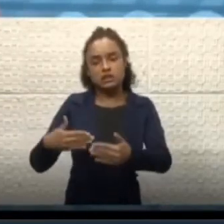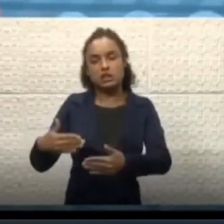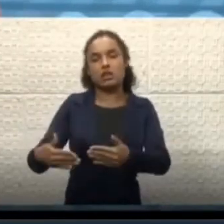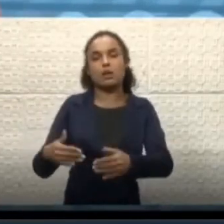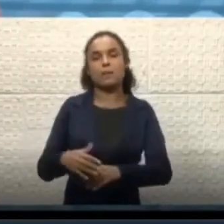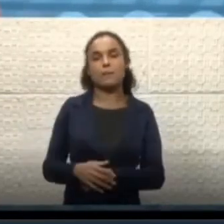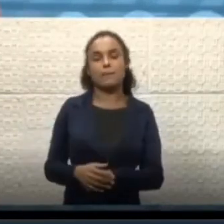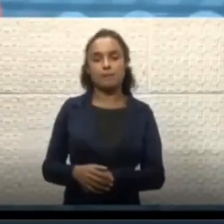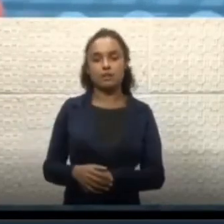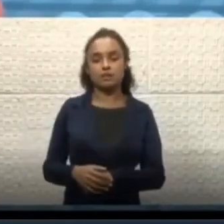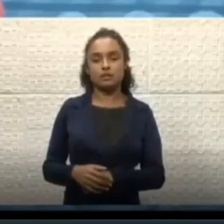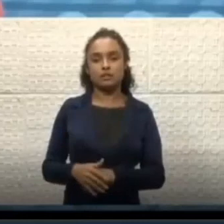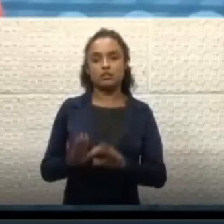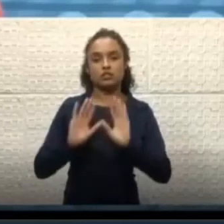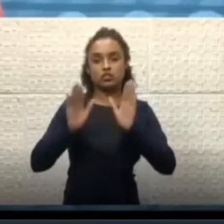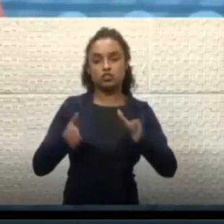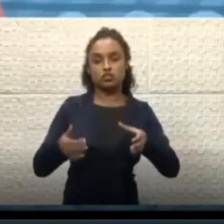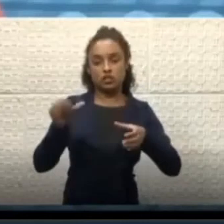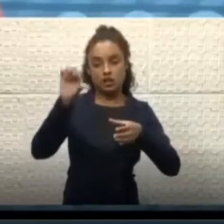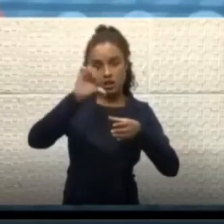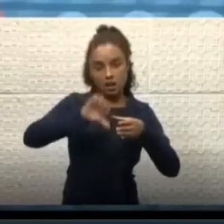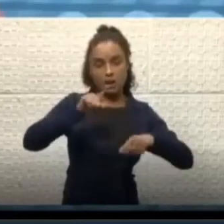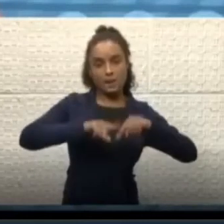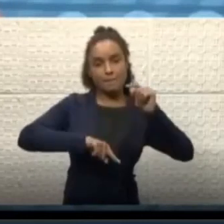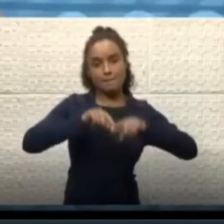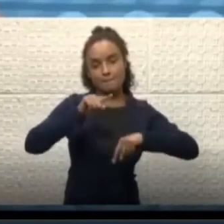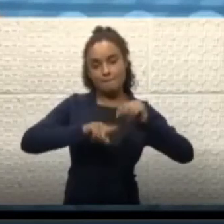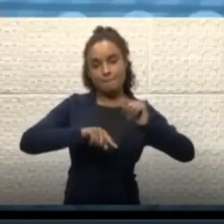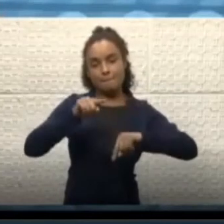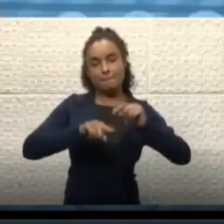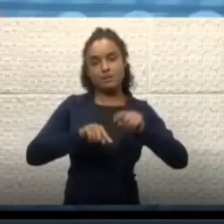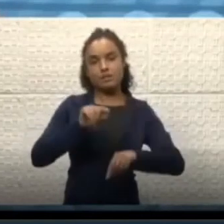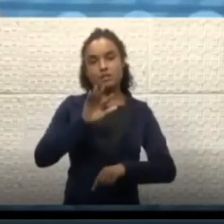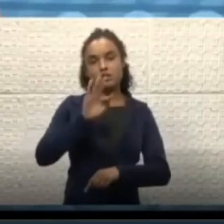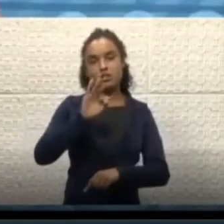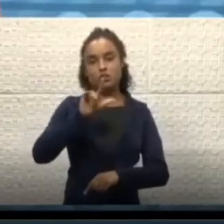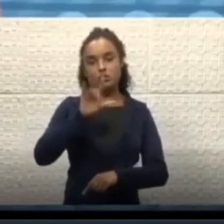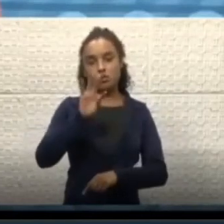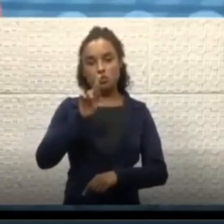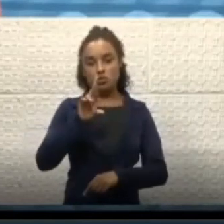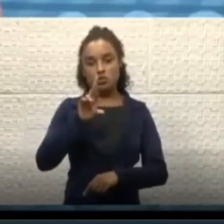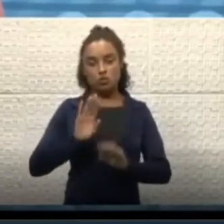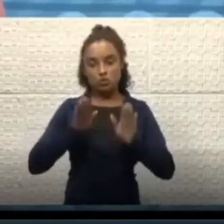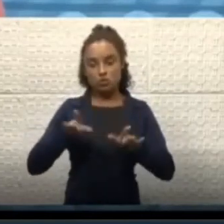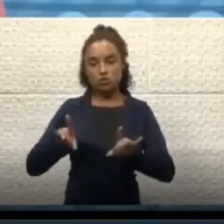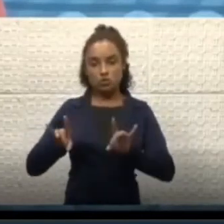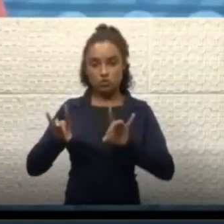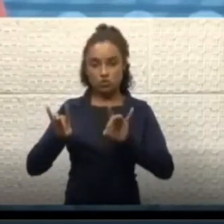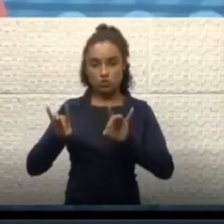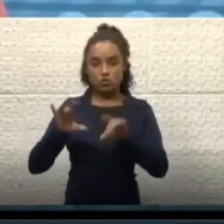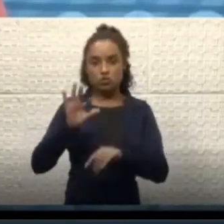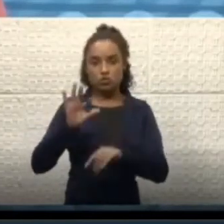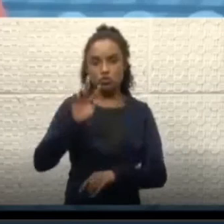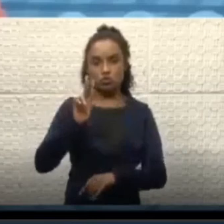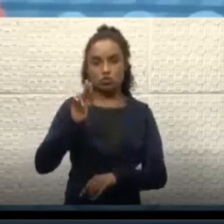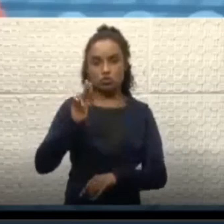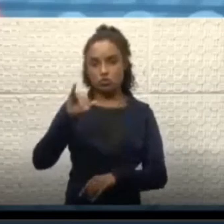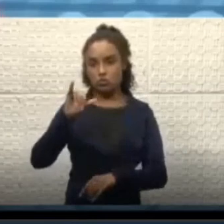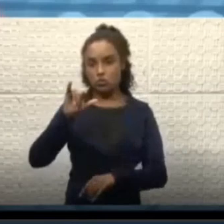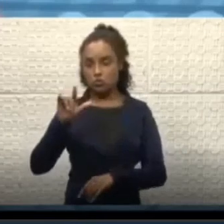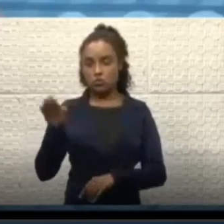filtração. Então nós vamos despejar esse material num filtro específico, com quitasato, funil de